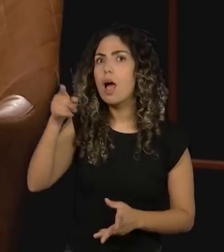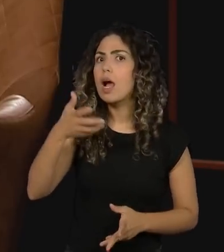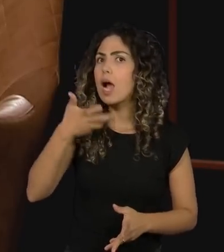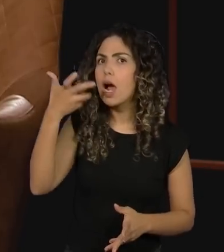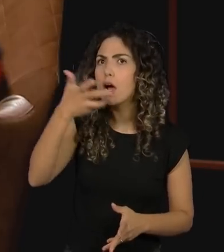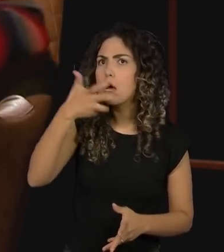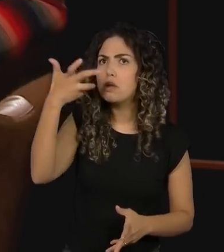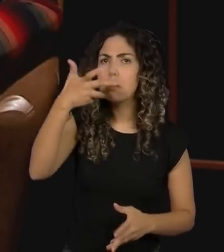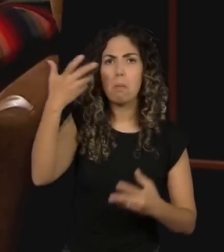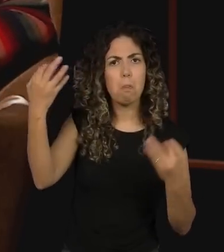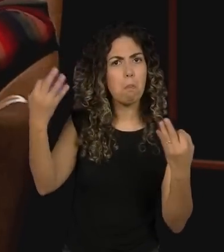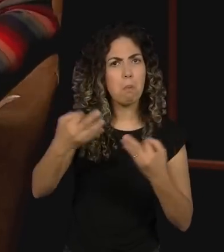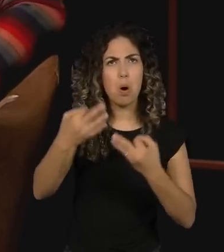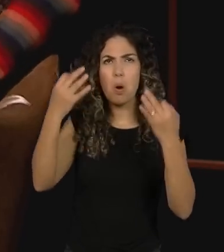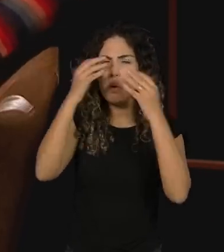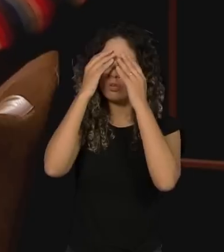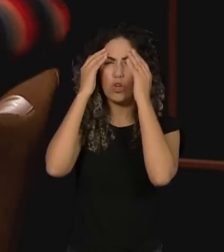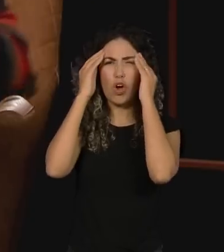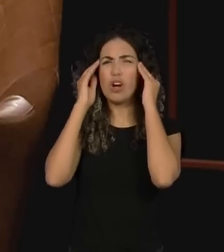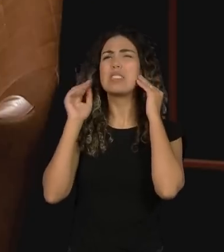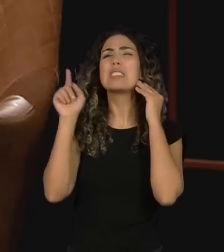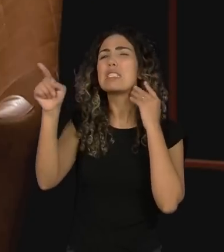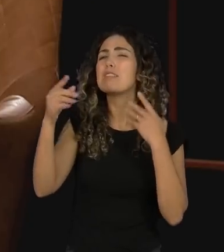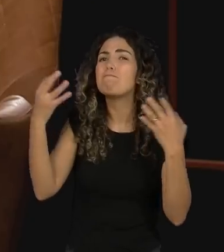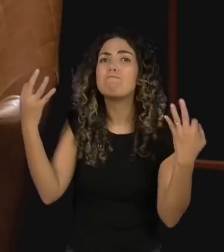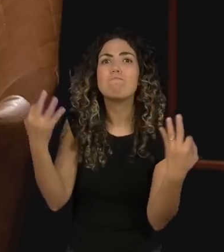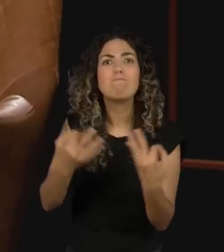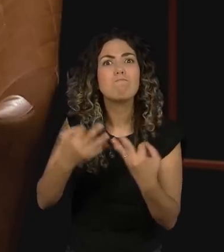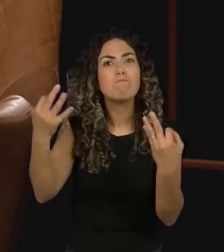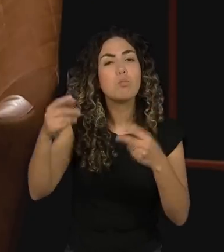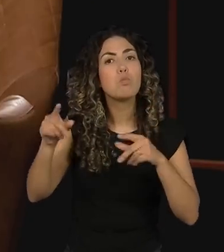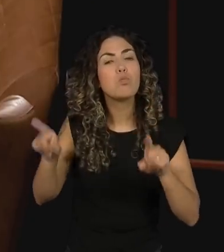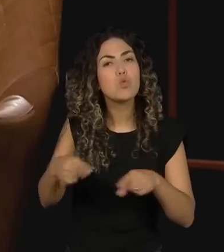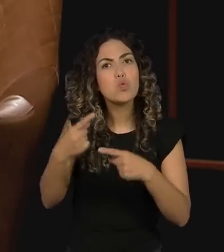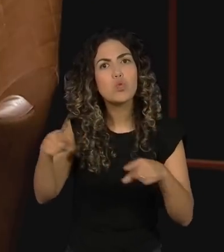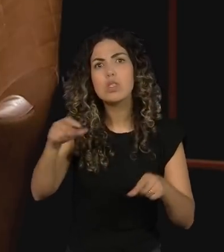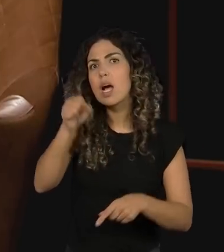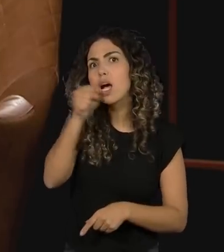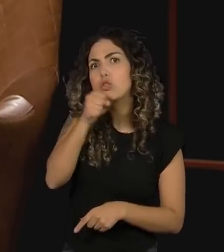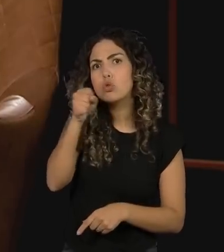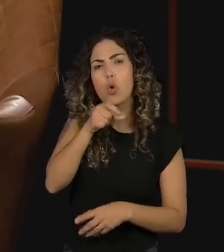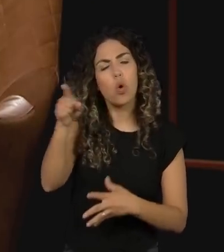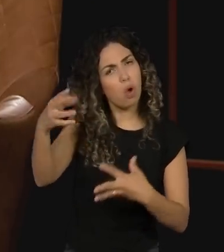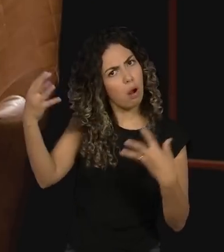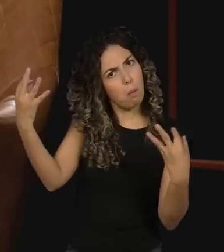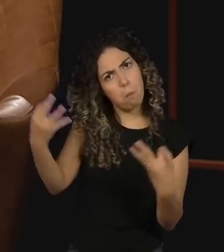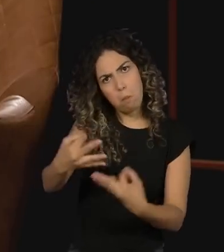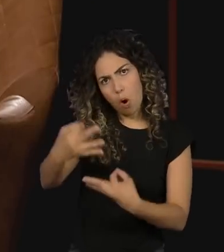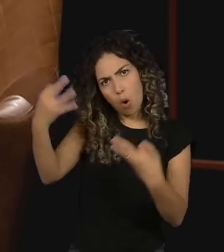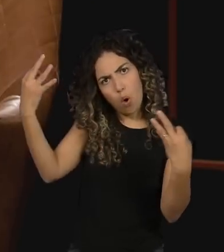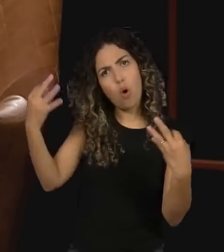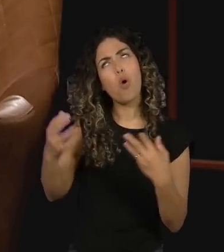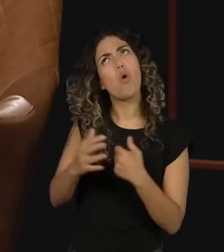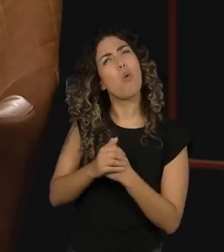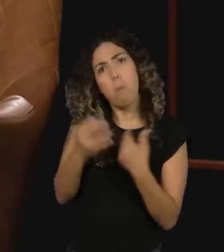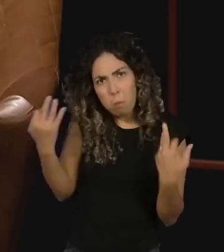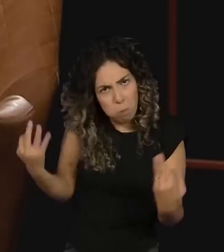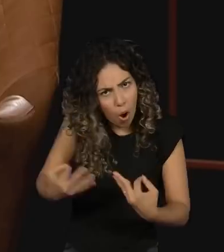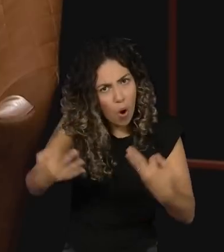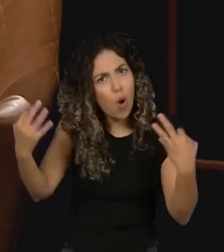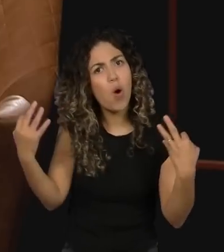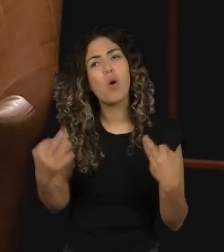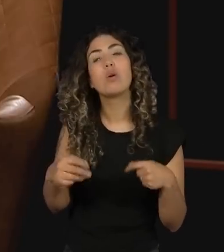muito, ela é uma excelente atriz de musical, excelente. E ela